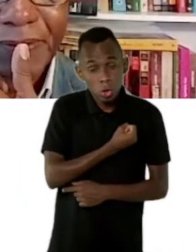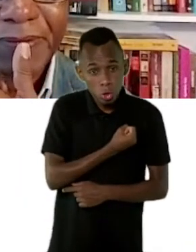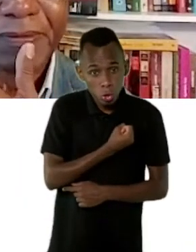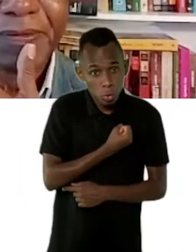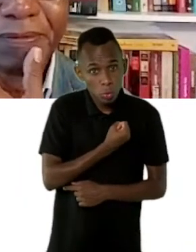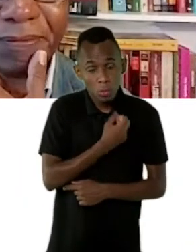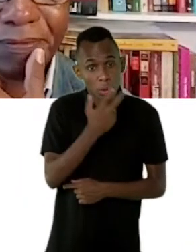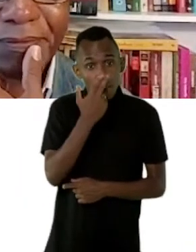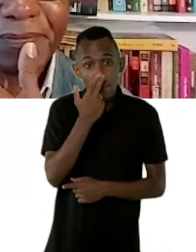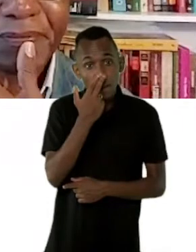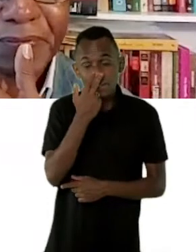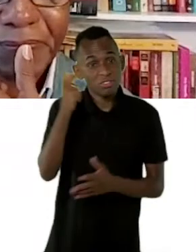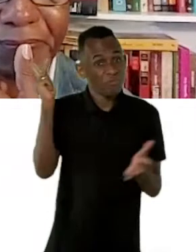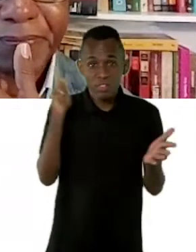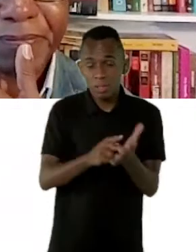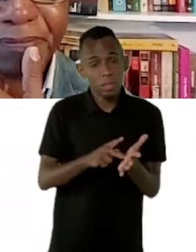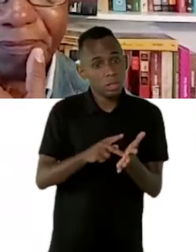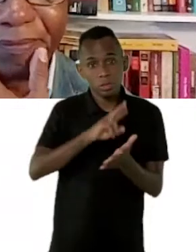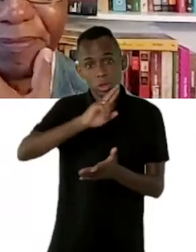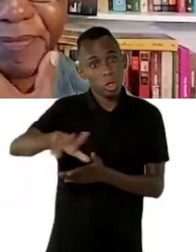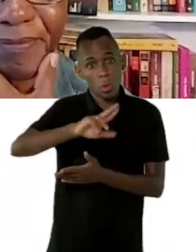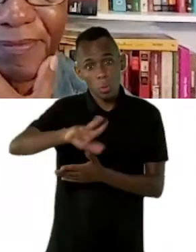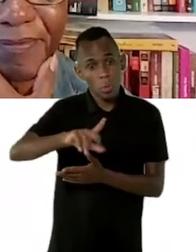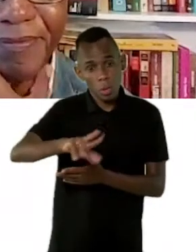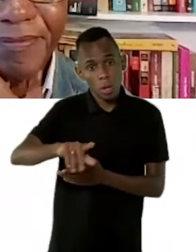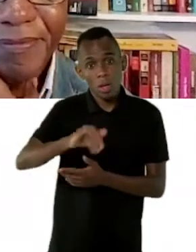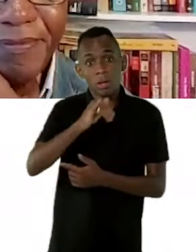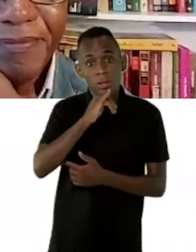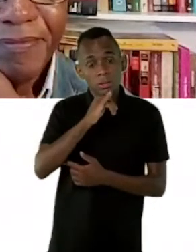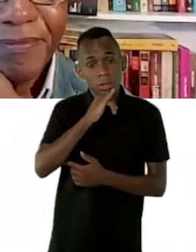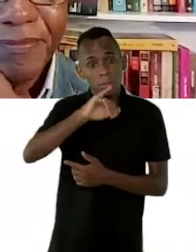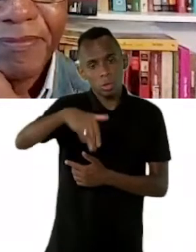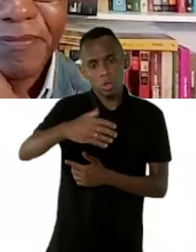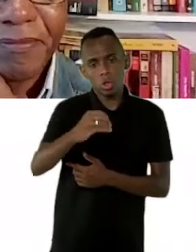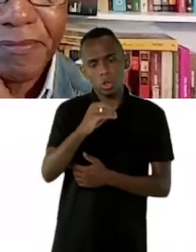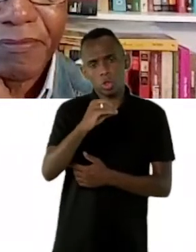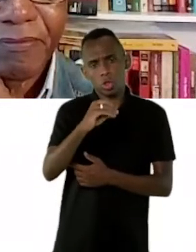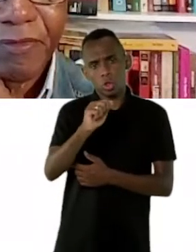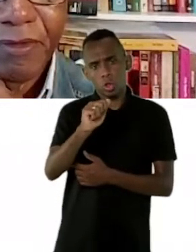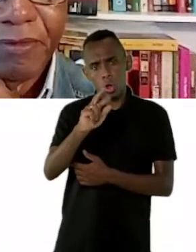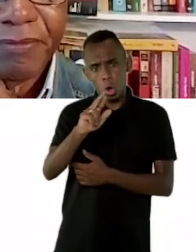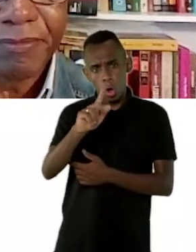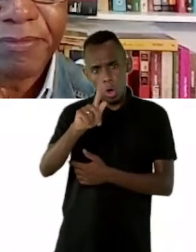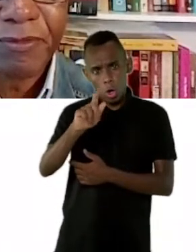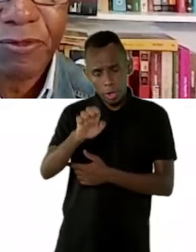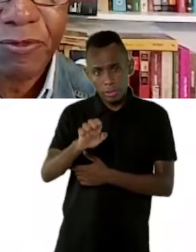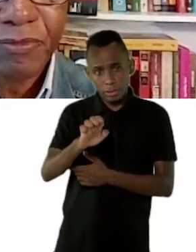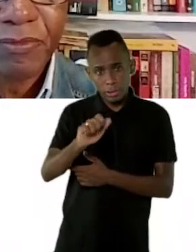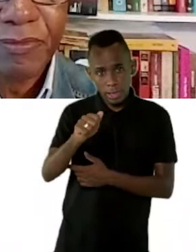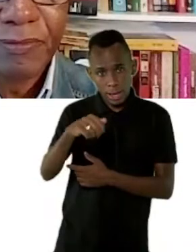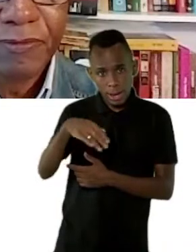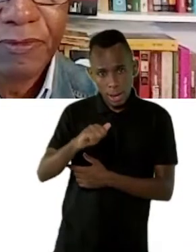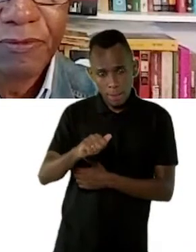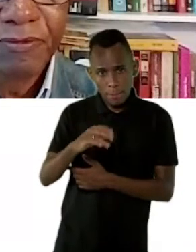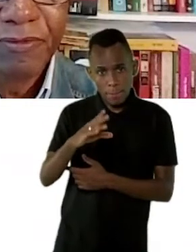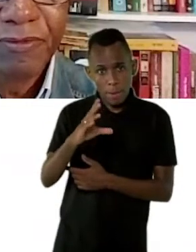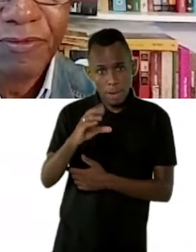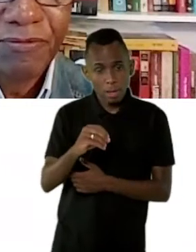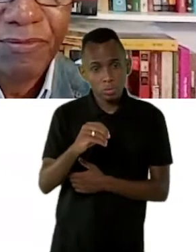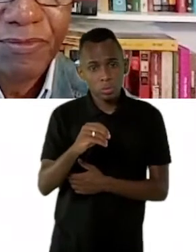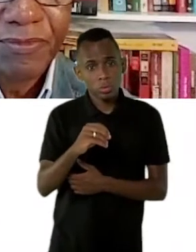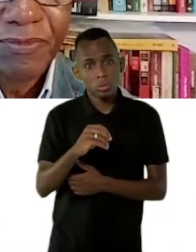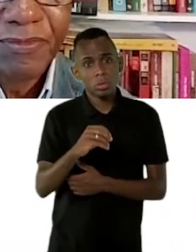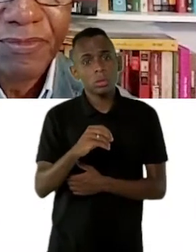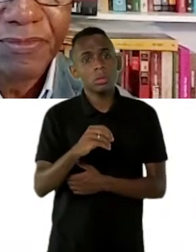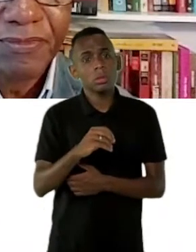inverídicos. Um autor, Jorge Amado, falou isso várias vezes. As suas edições não tinham nenhum ponto